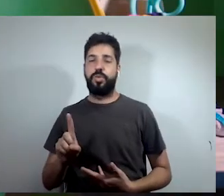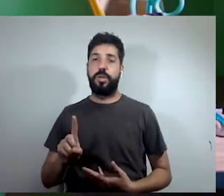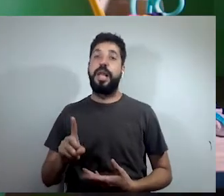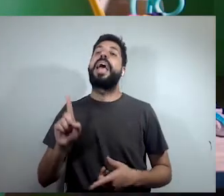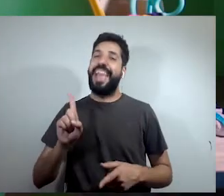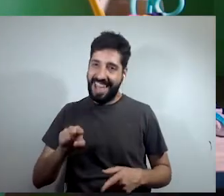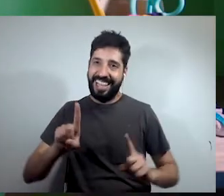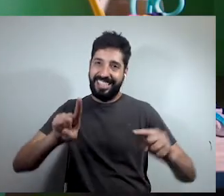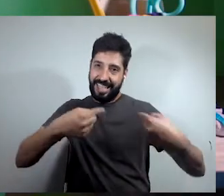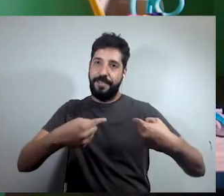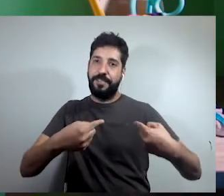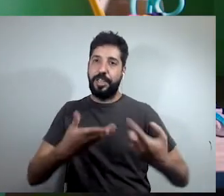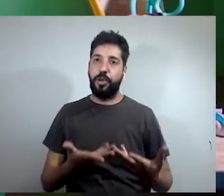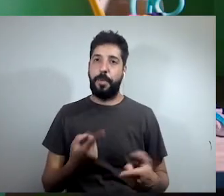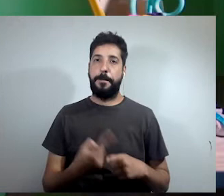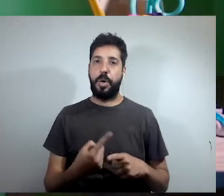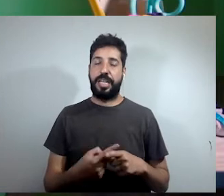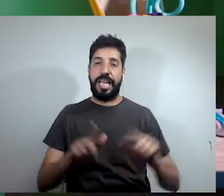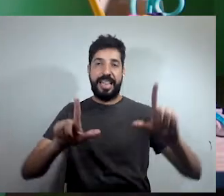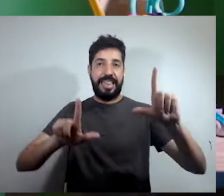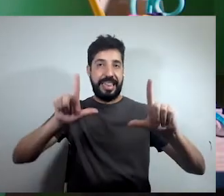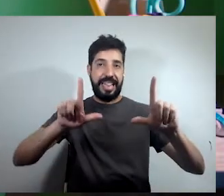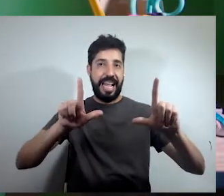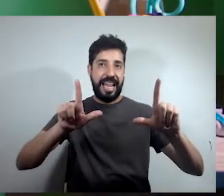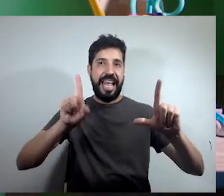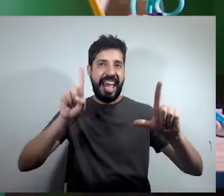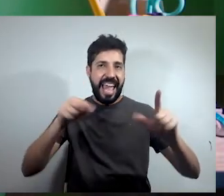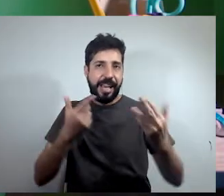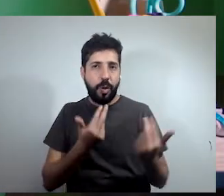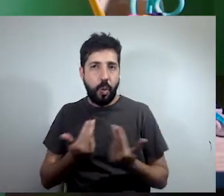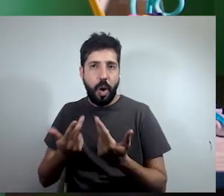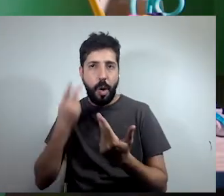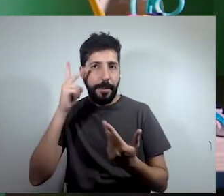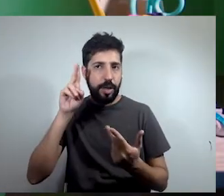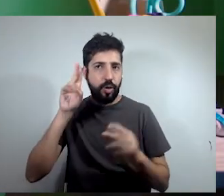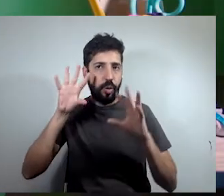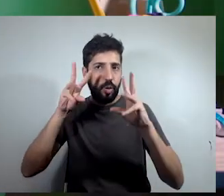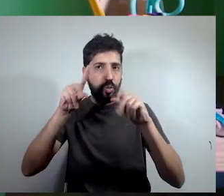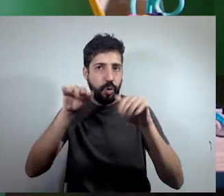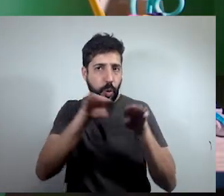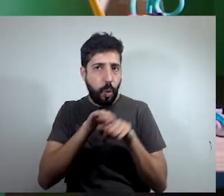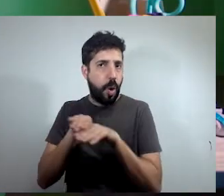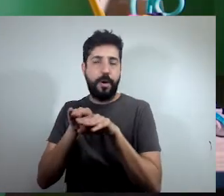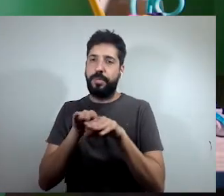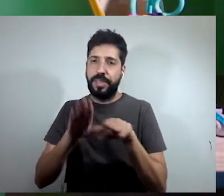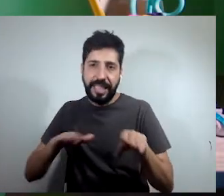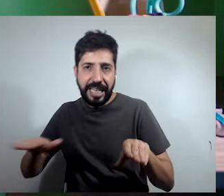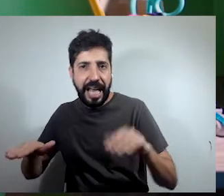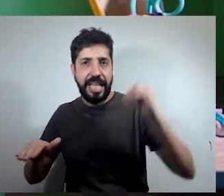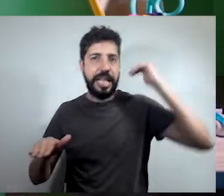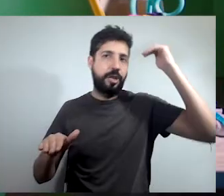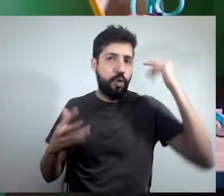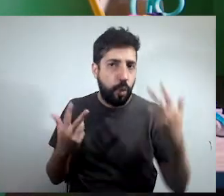desafio, porque as telas não são iguais para todas as pessoas, para todas as crianças, para todos